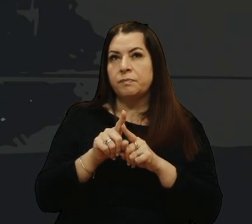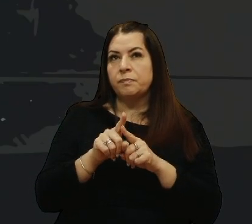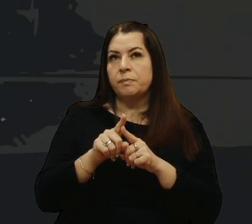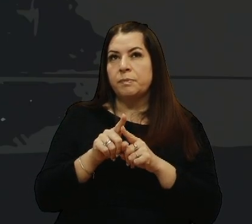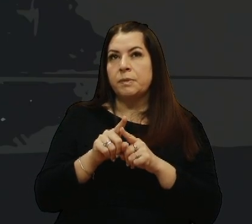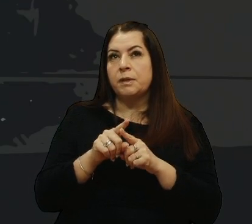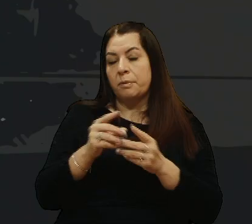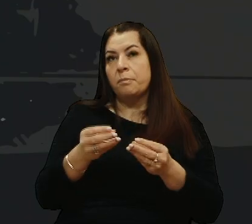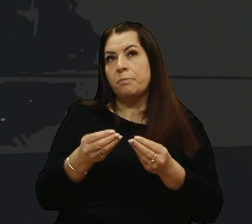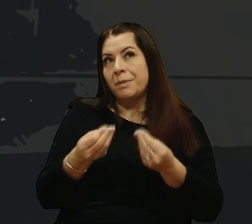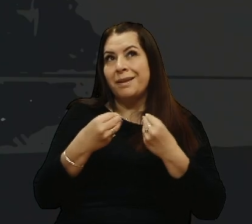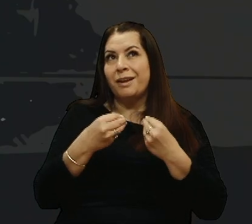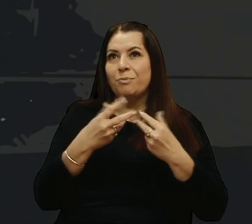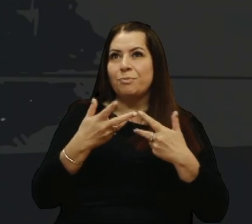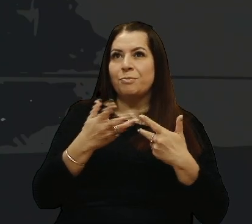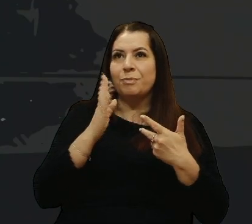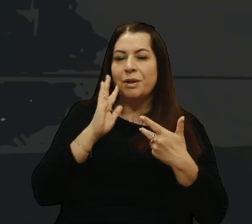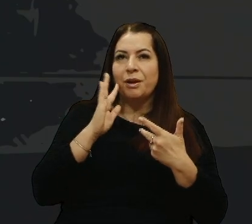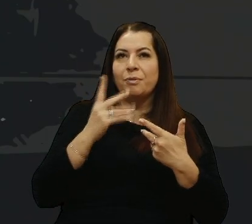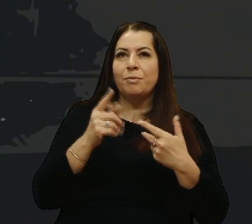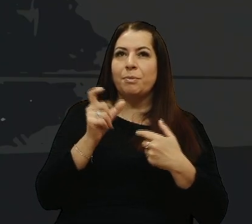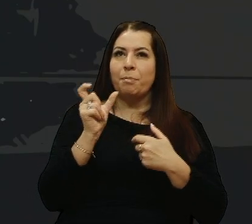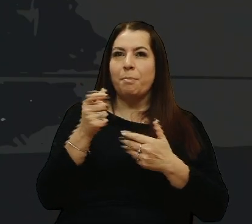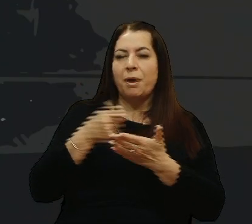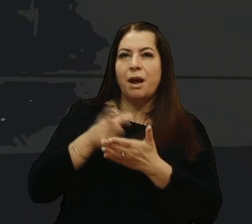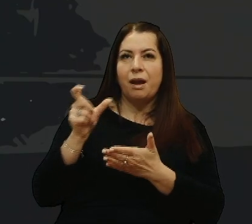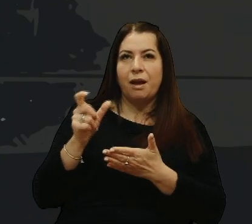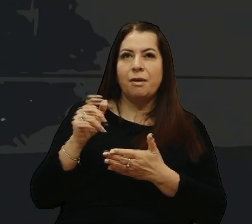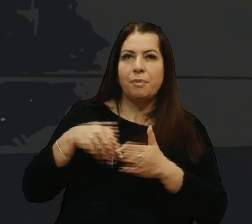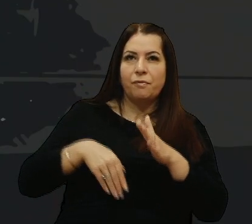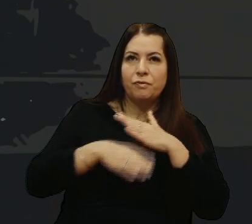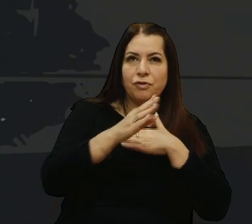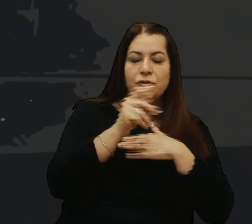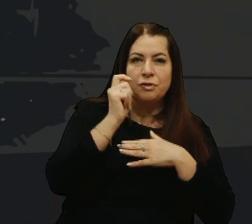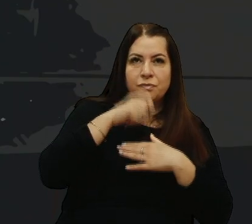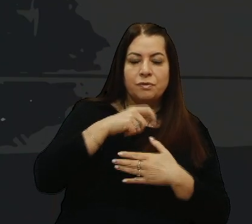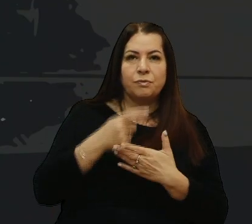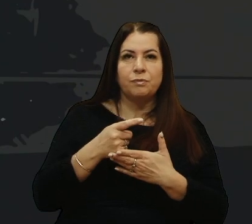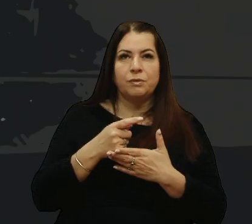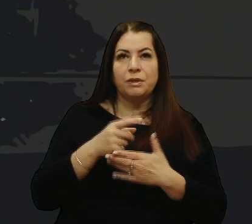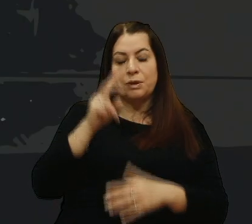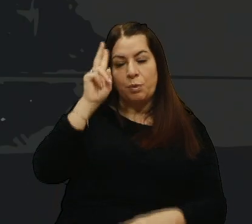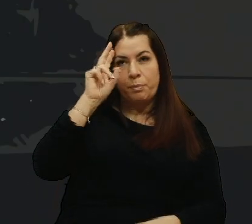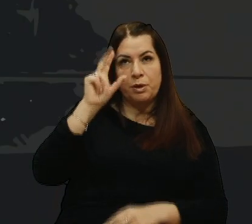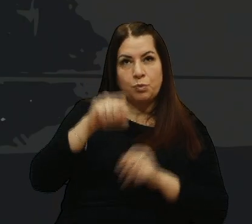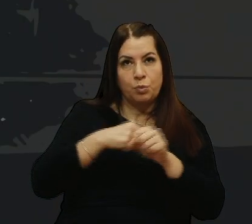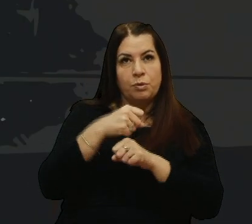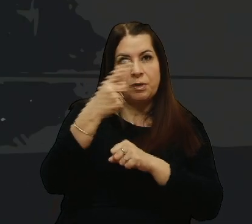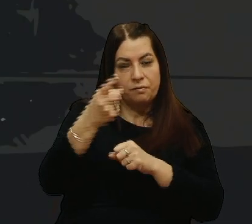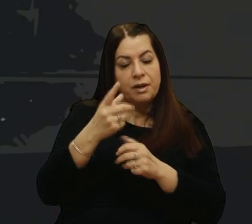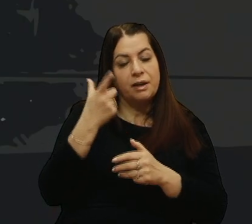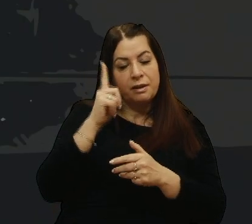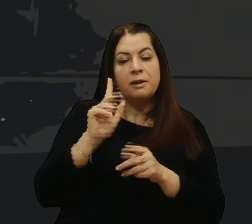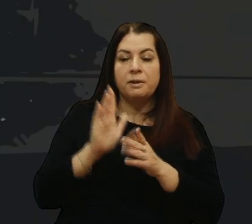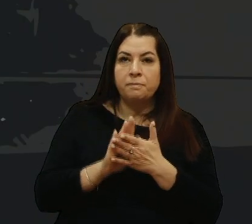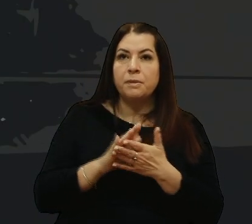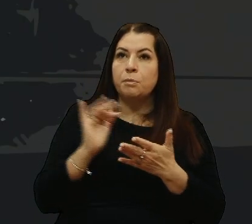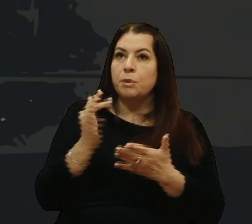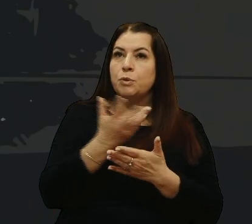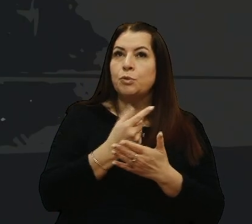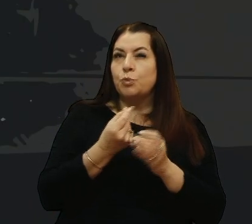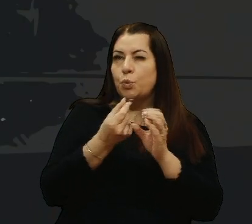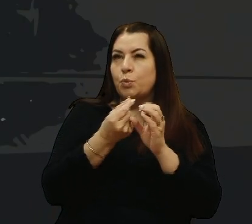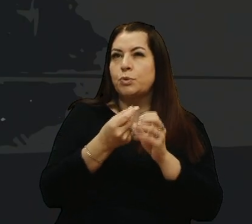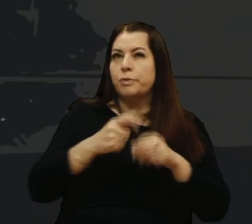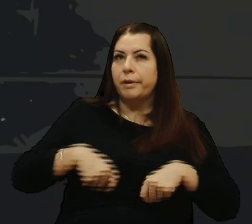uma oferta bastante generosa com as passagens, portanto, devo viajar à Ucrânia em abril do ano que vem, mas há todo um custo